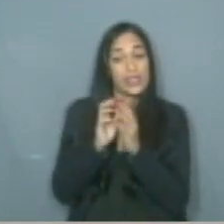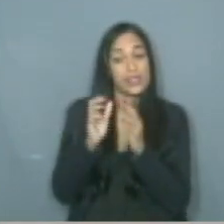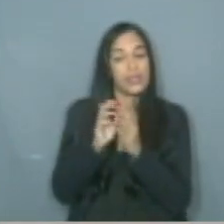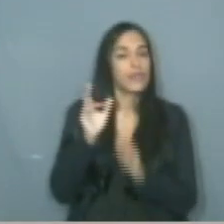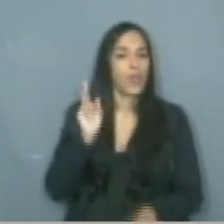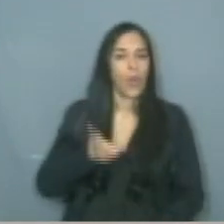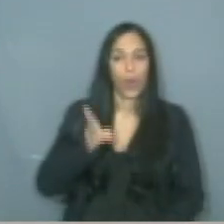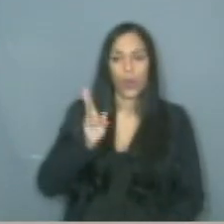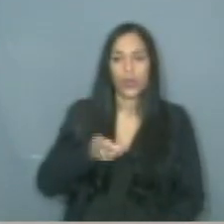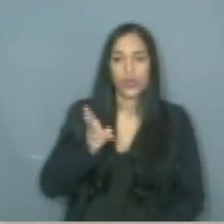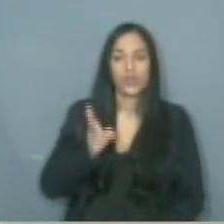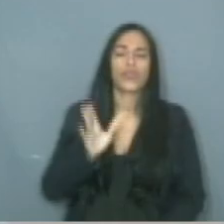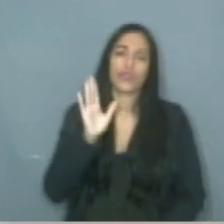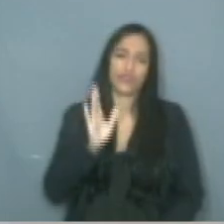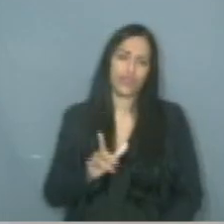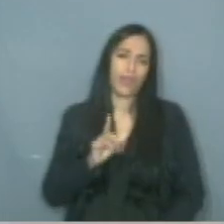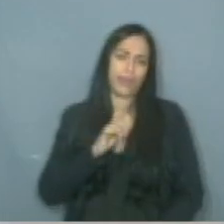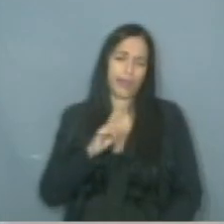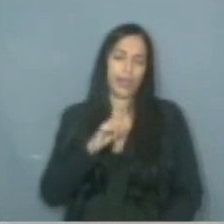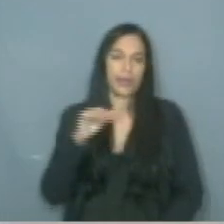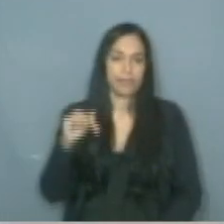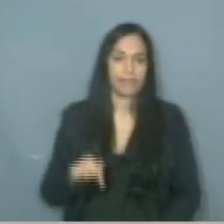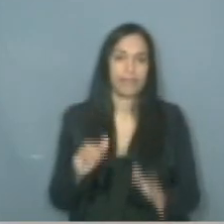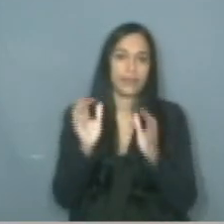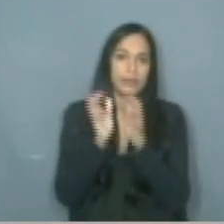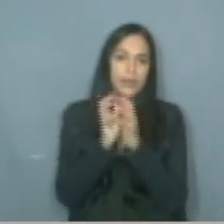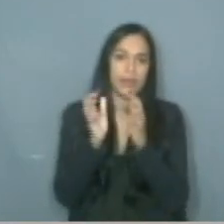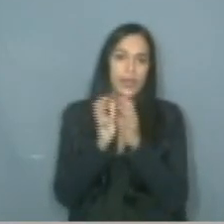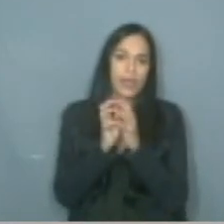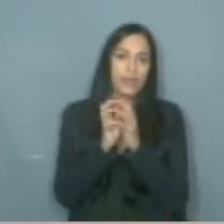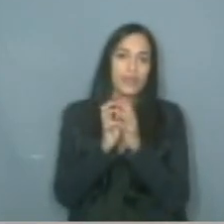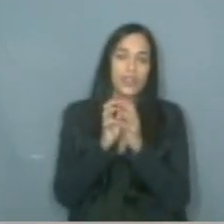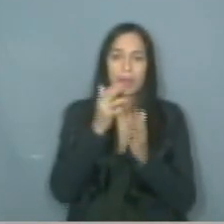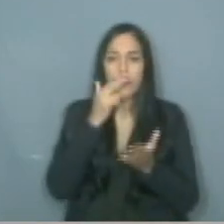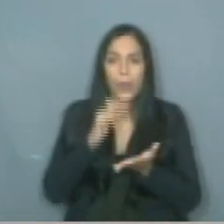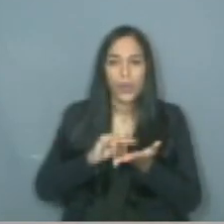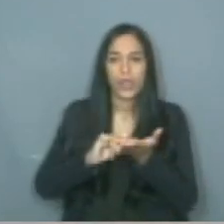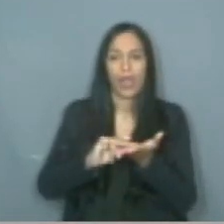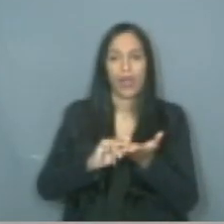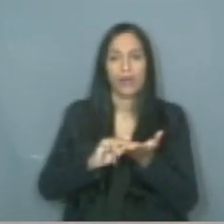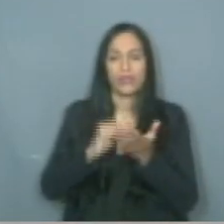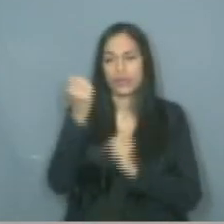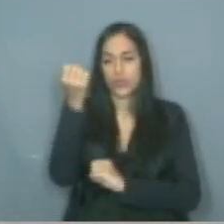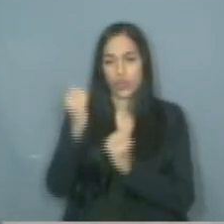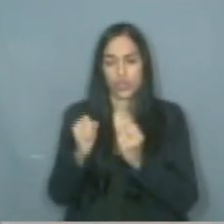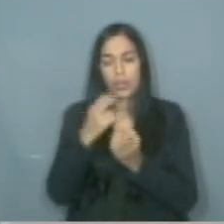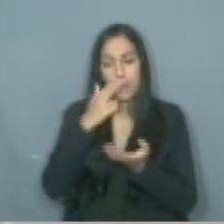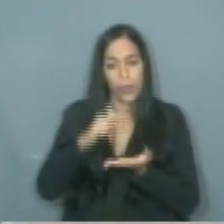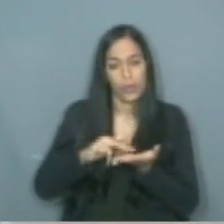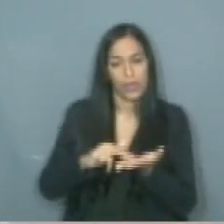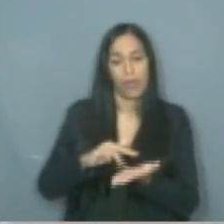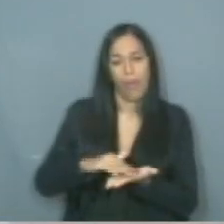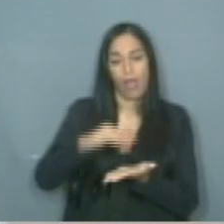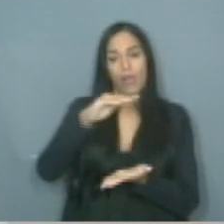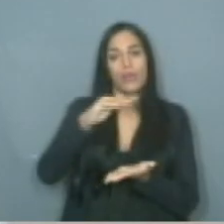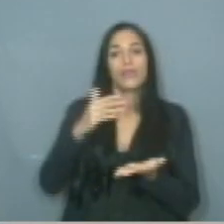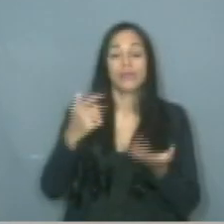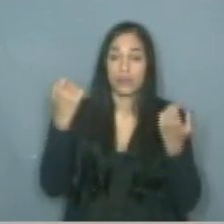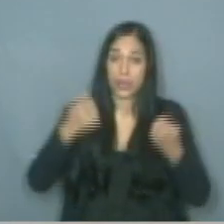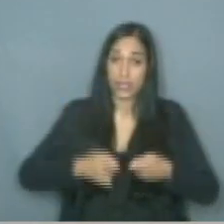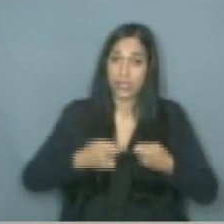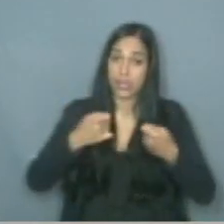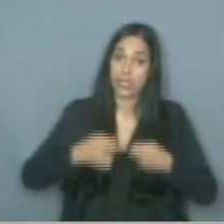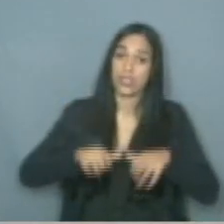continue, porque na verdade já é implementado uma indústria de multa. Nós precisamos ter uma